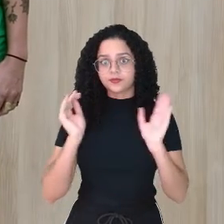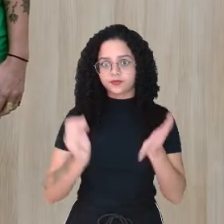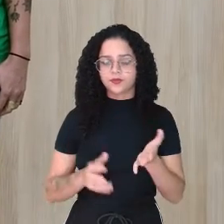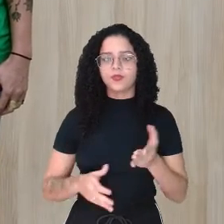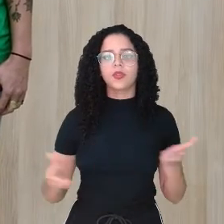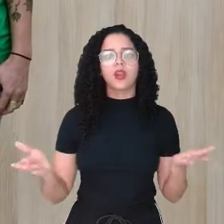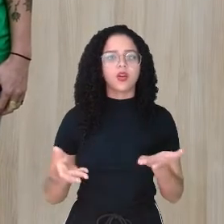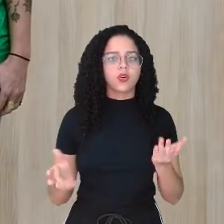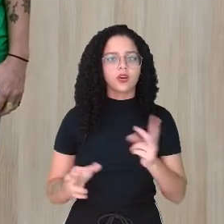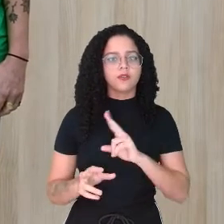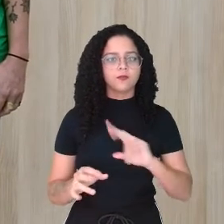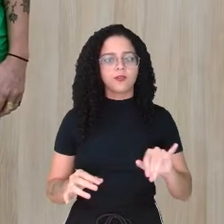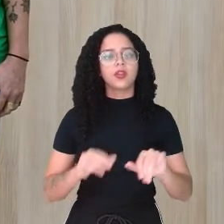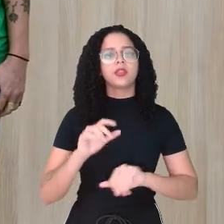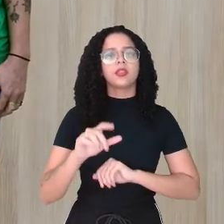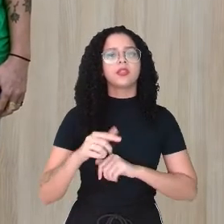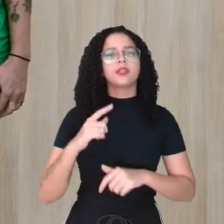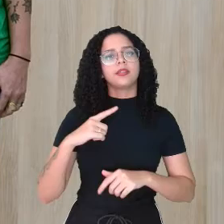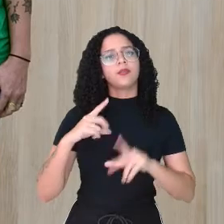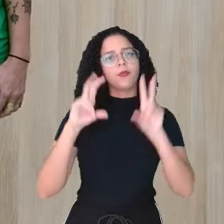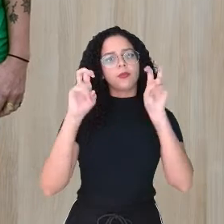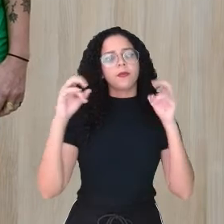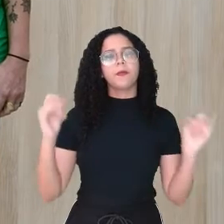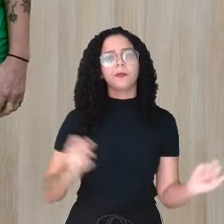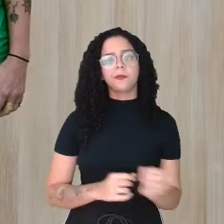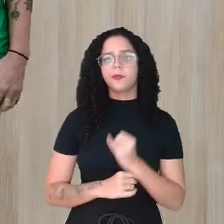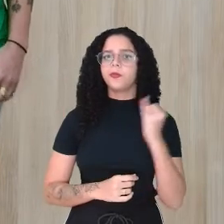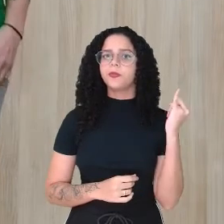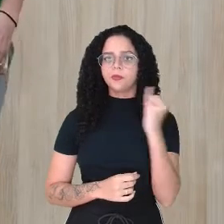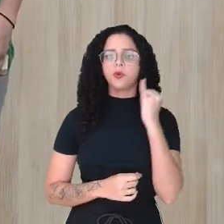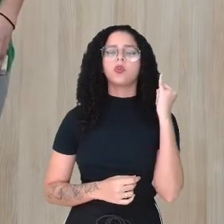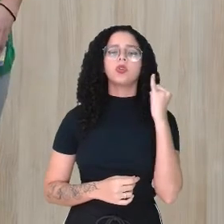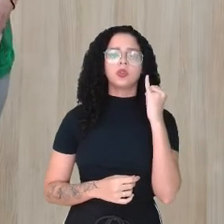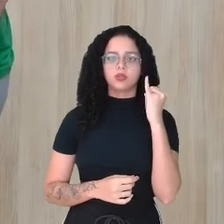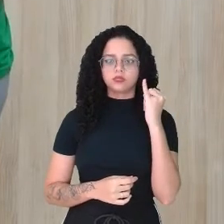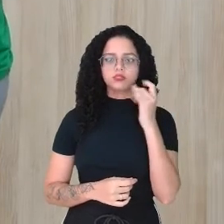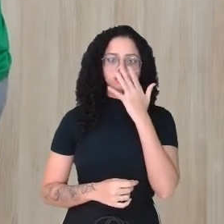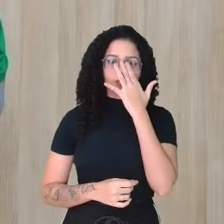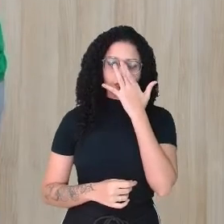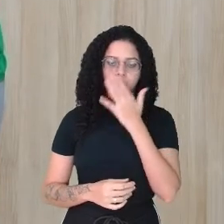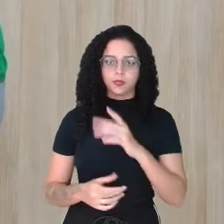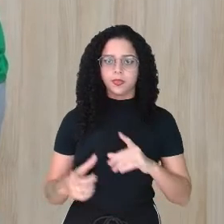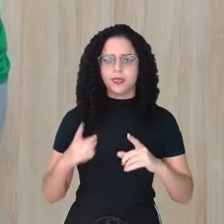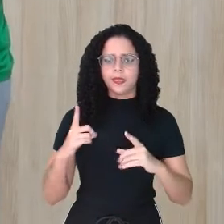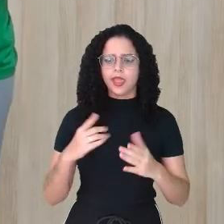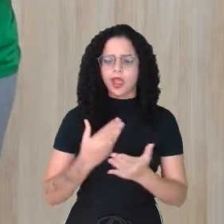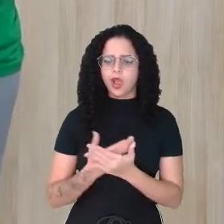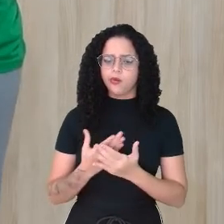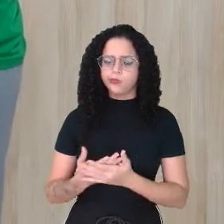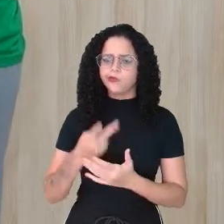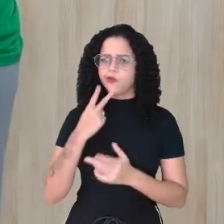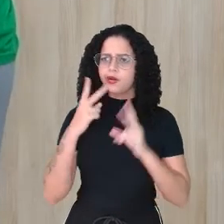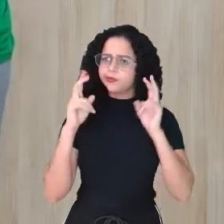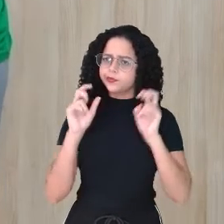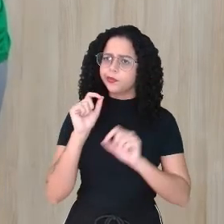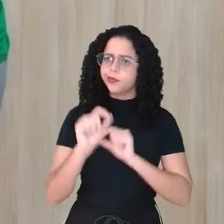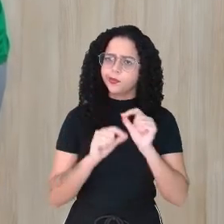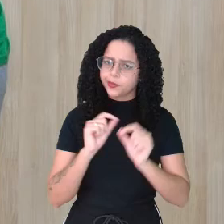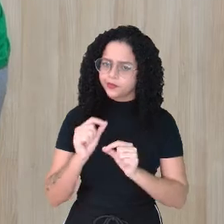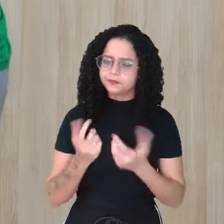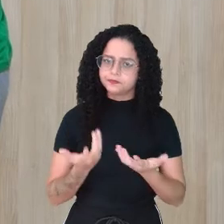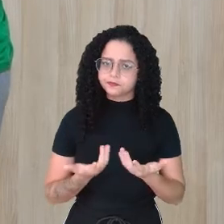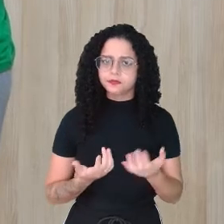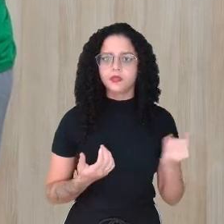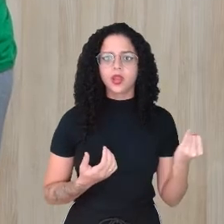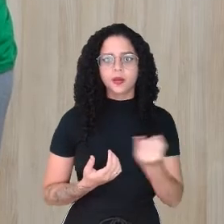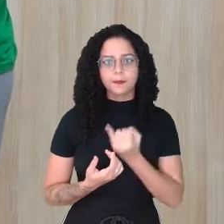vai trabalhar com um tema muito importante, né? A gente já vem numa sequência de aulas aí trabalhando sobre a importância